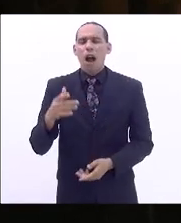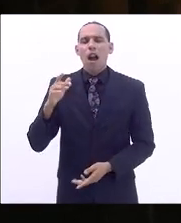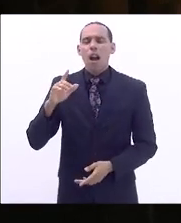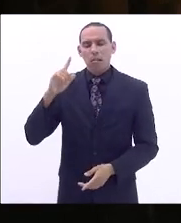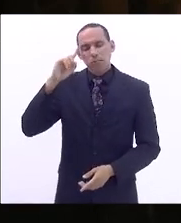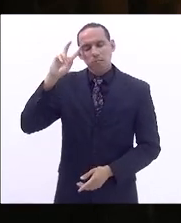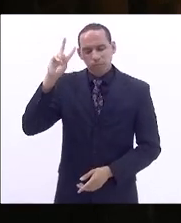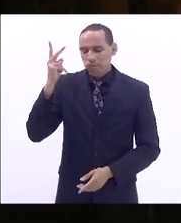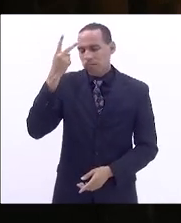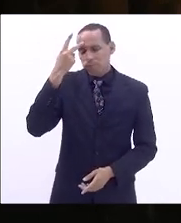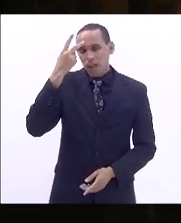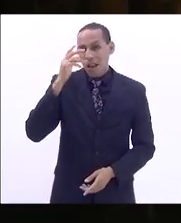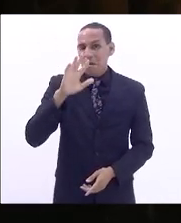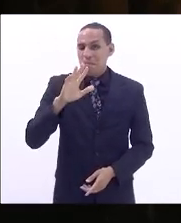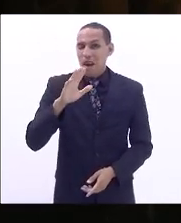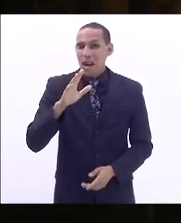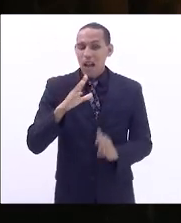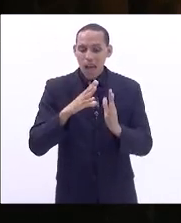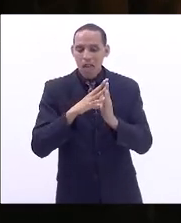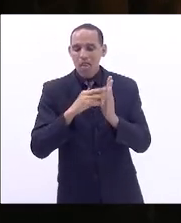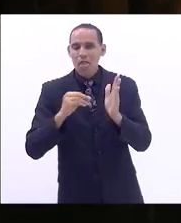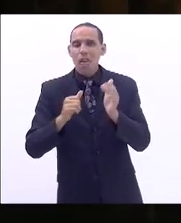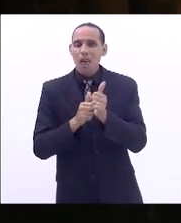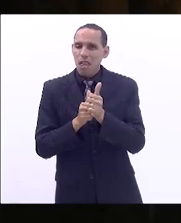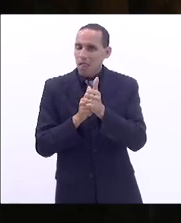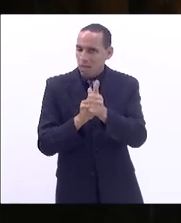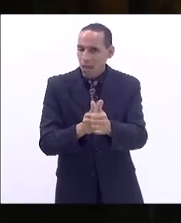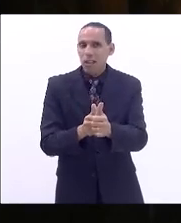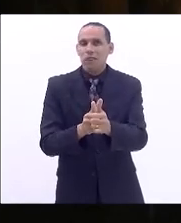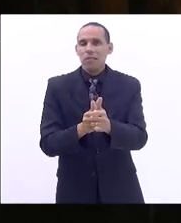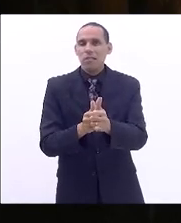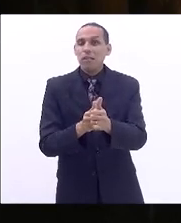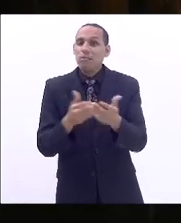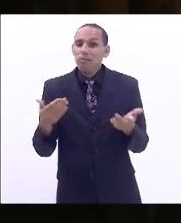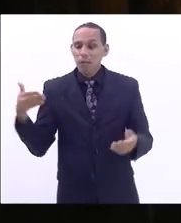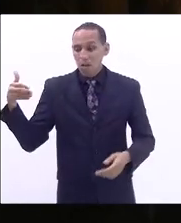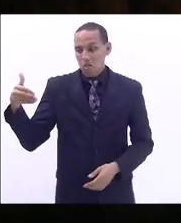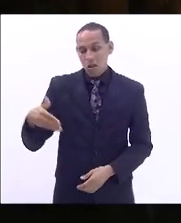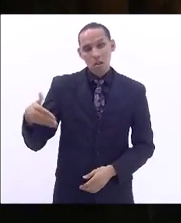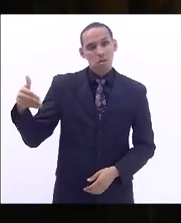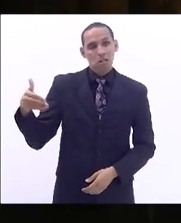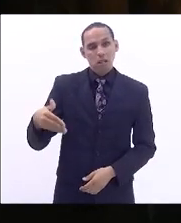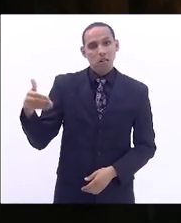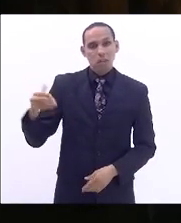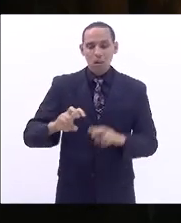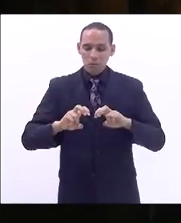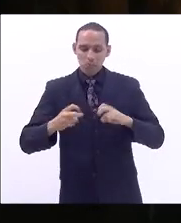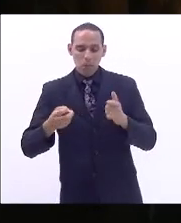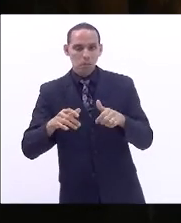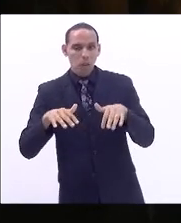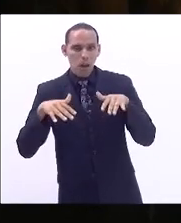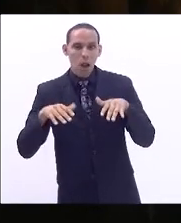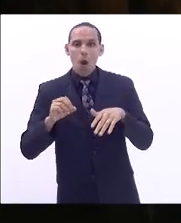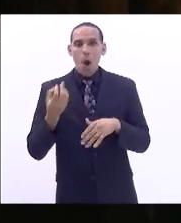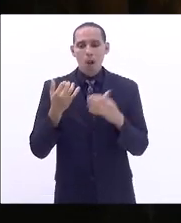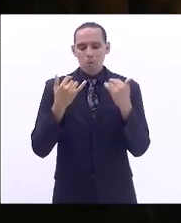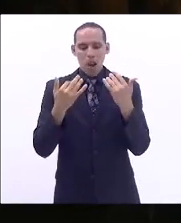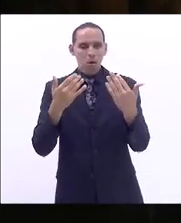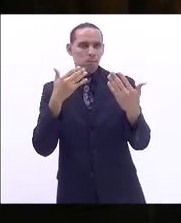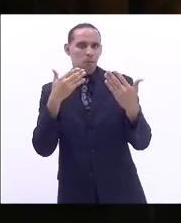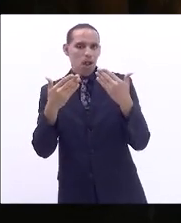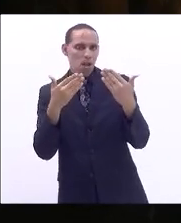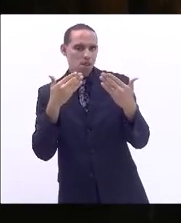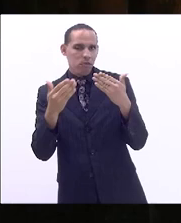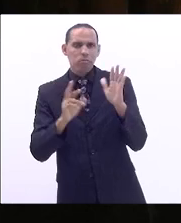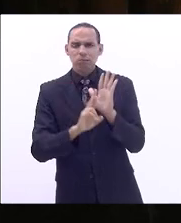exemplo que se arrasta então não adianta chegar nesse plenário não adianta chegar nas audiências públicas